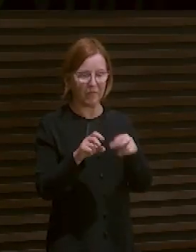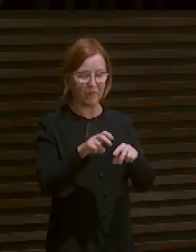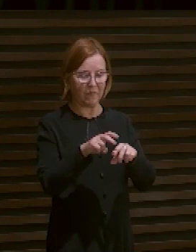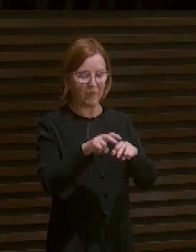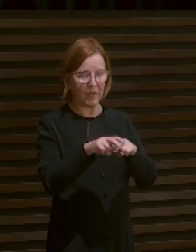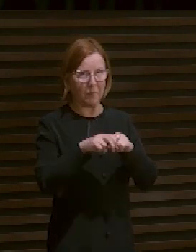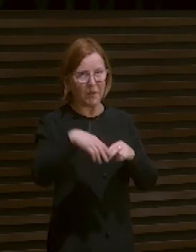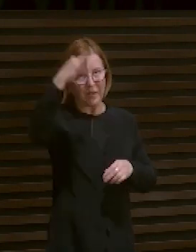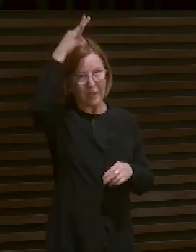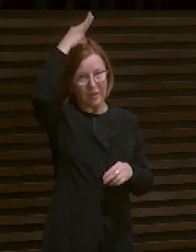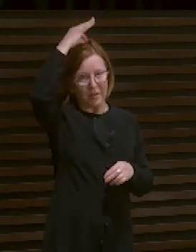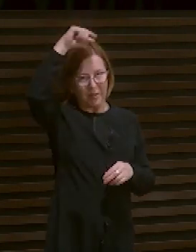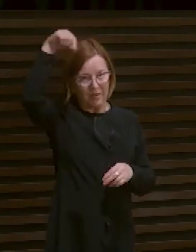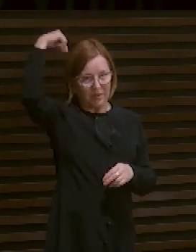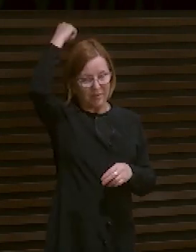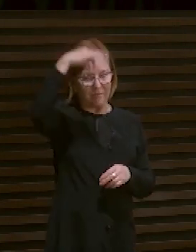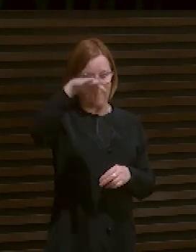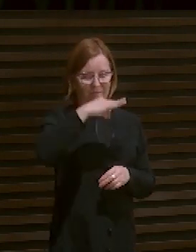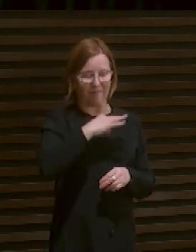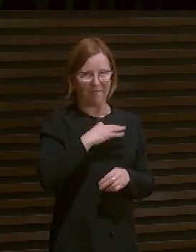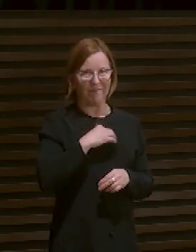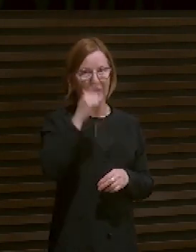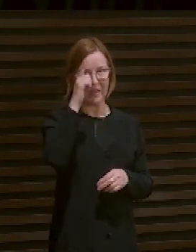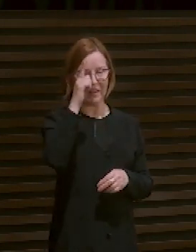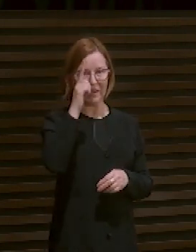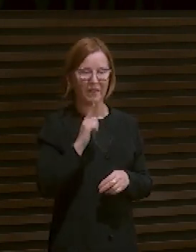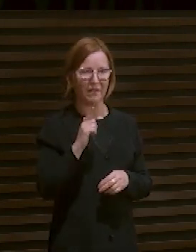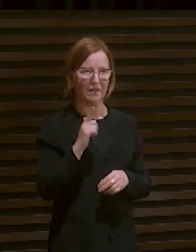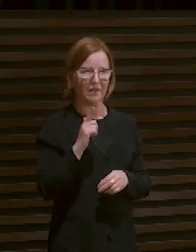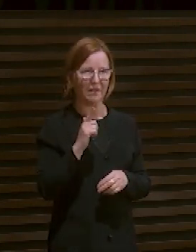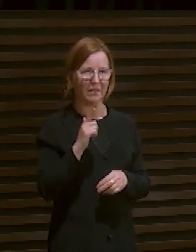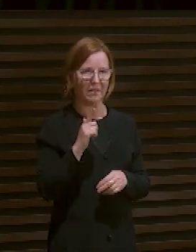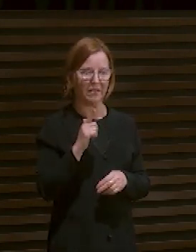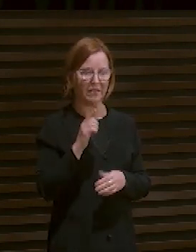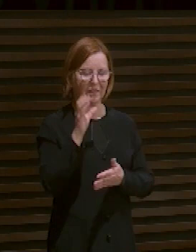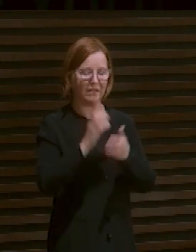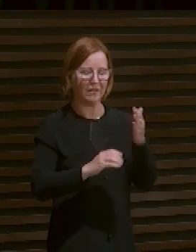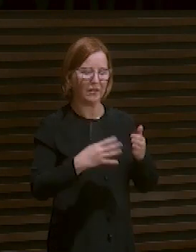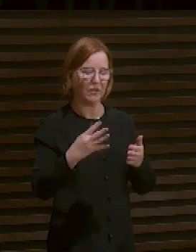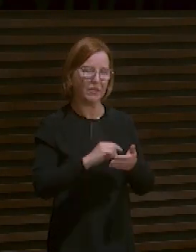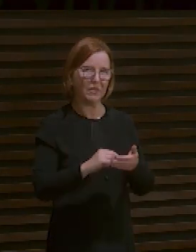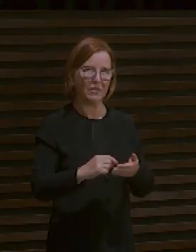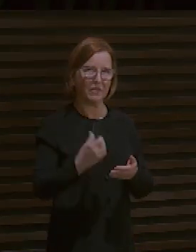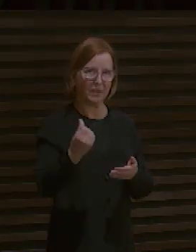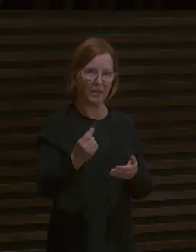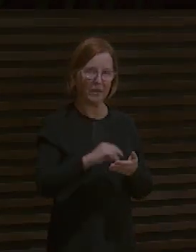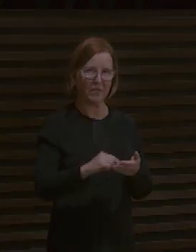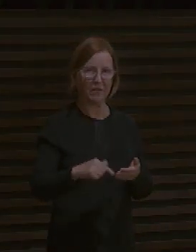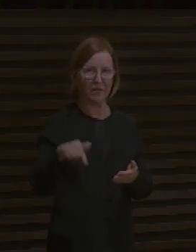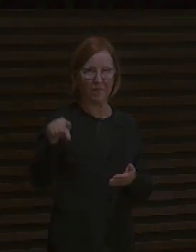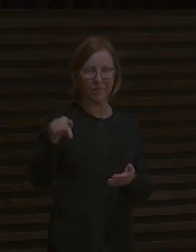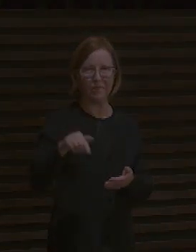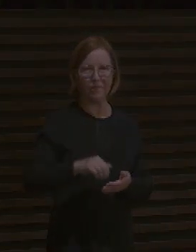Santo. Gálatas capítulo 4, versículos 6 e 7. Gálatas 4.